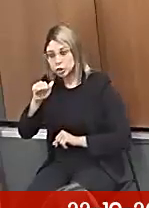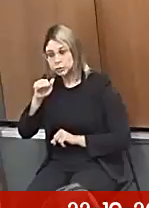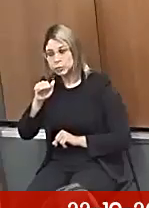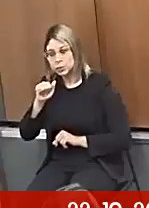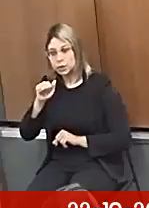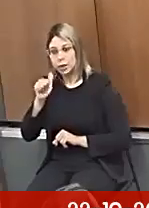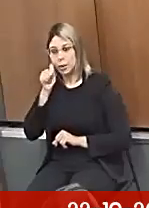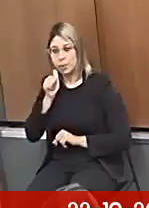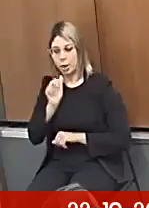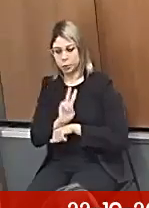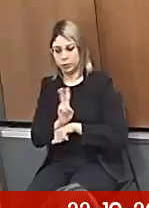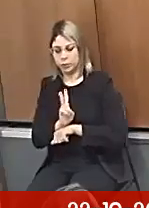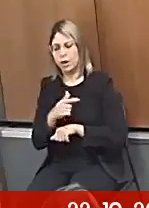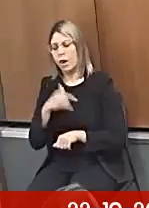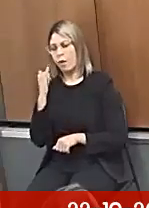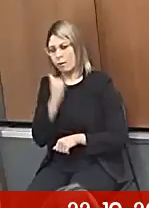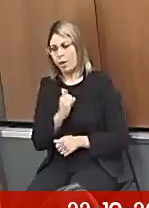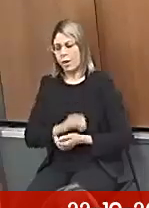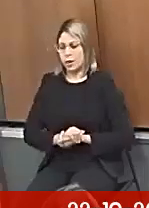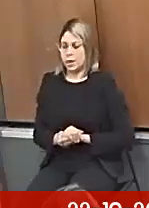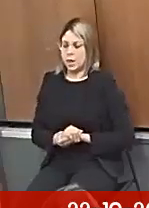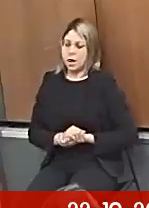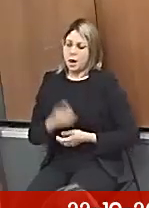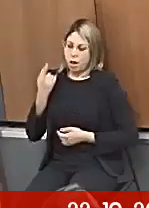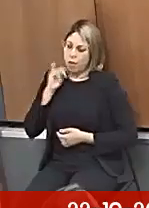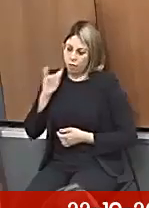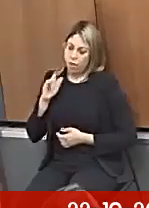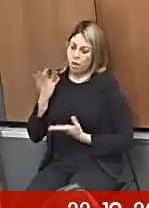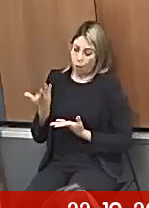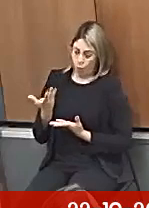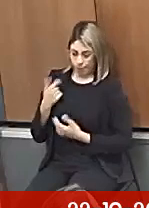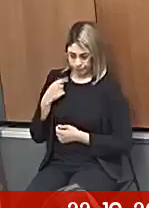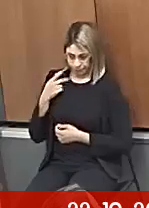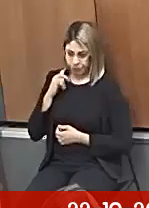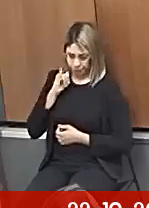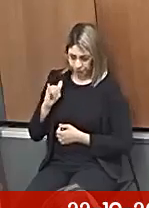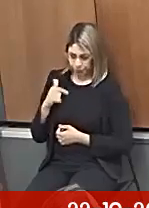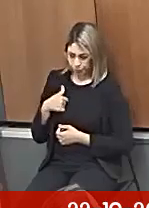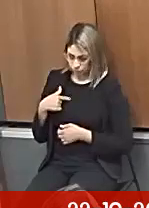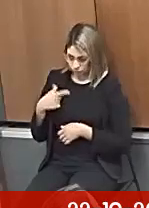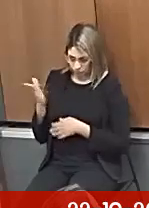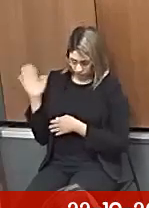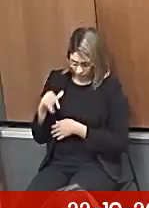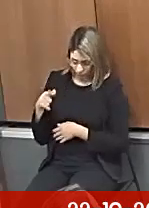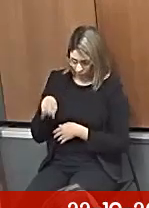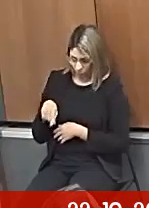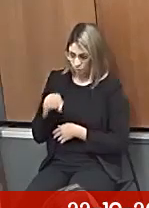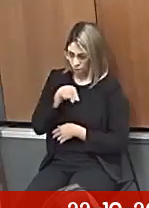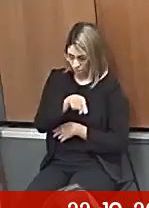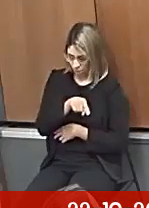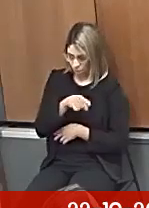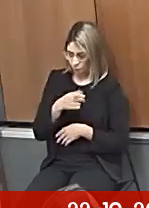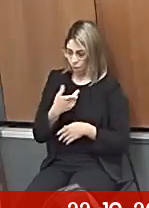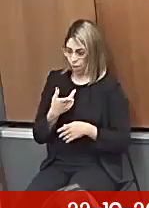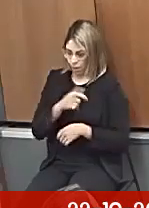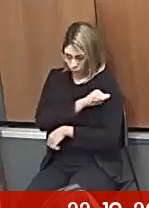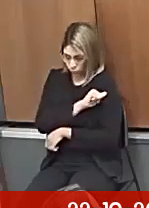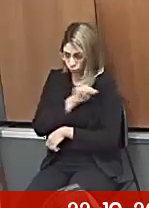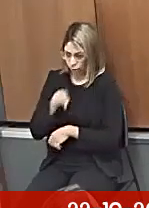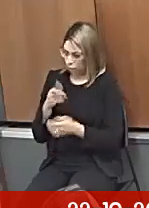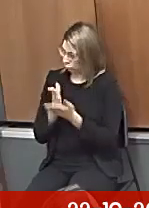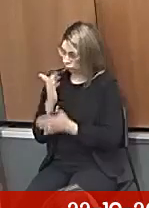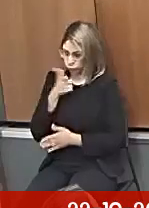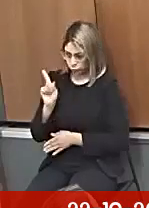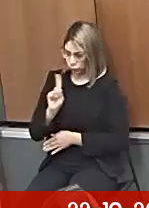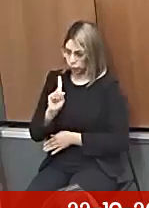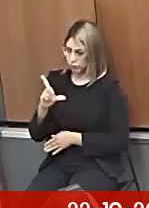a supervisora. Falei assim: olha, eu queria dizer o seguinte, eu estou trazendo aqui um menino reprovado, que